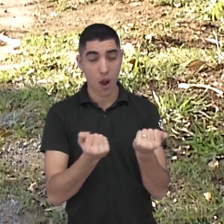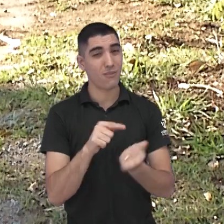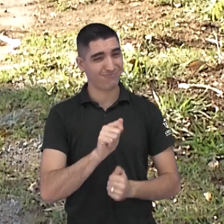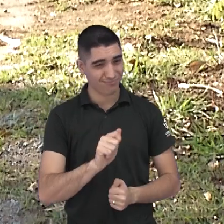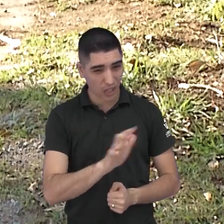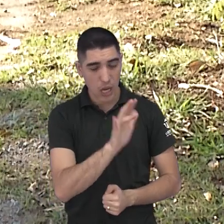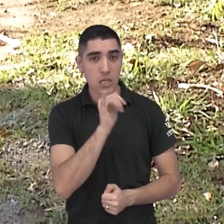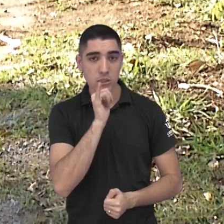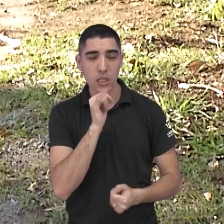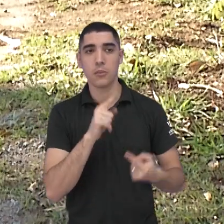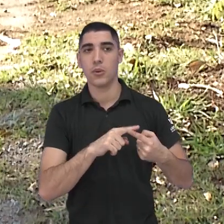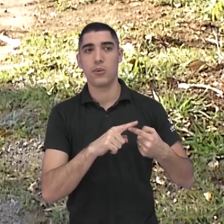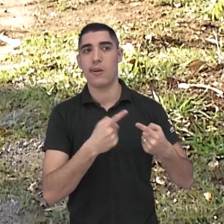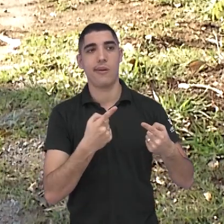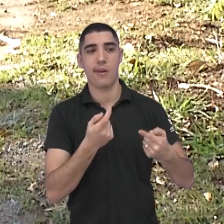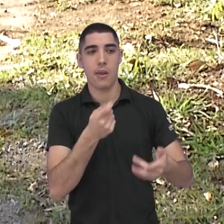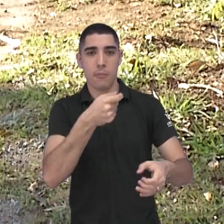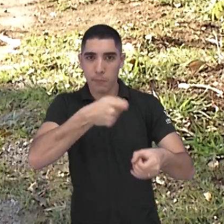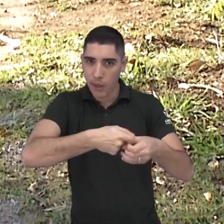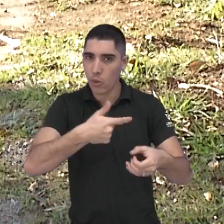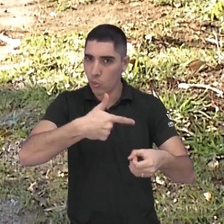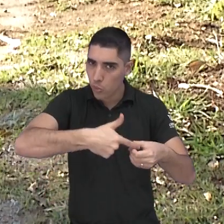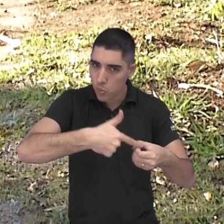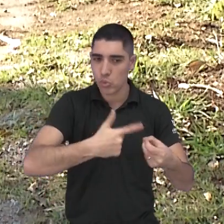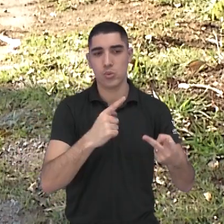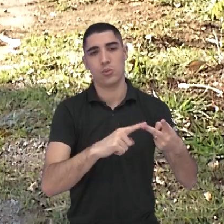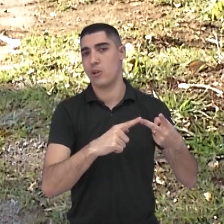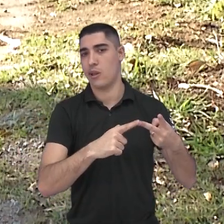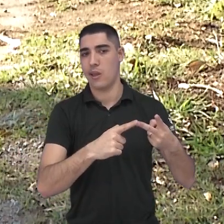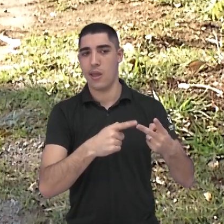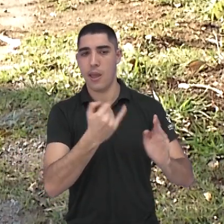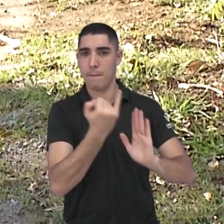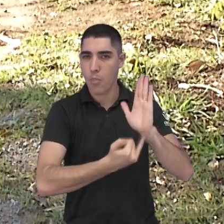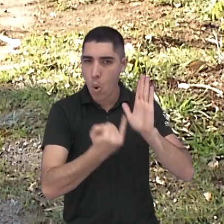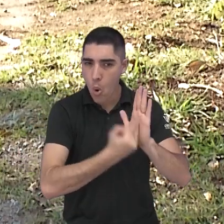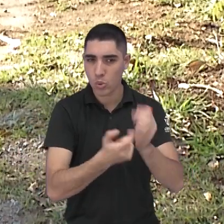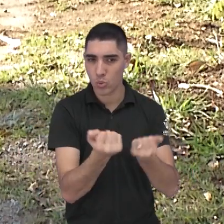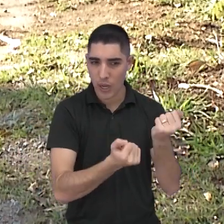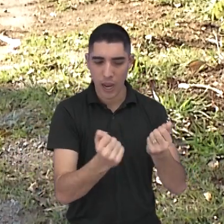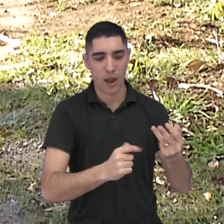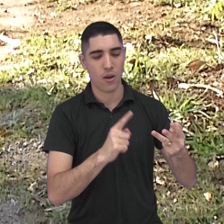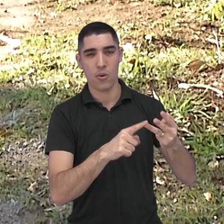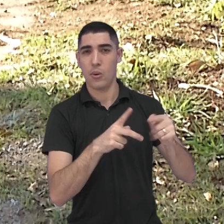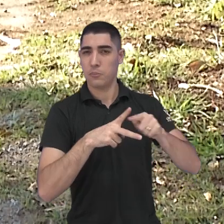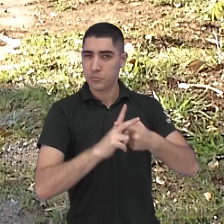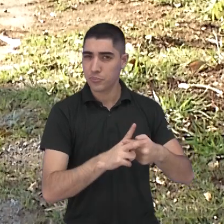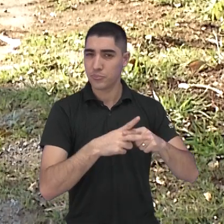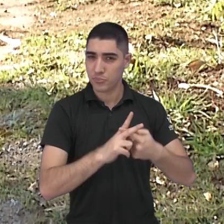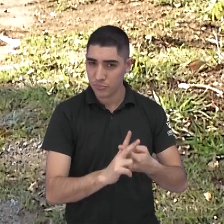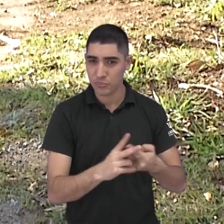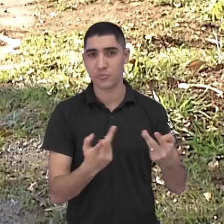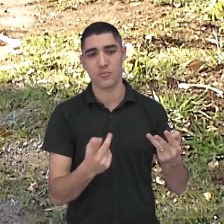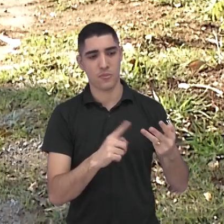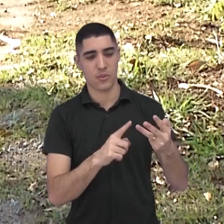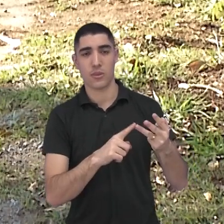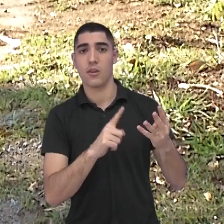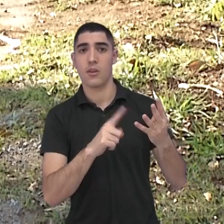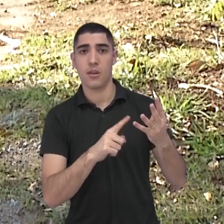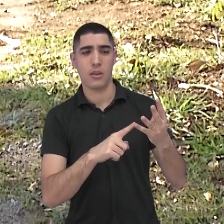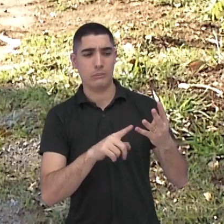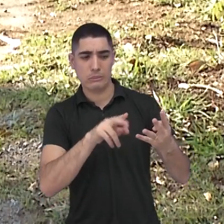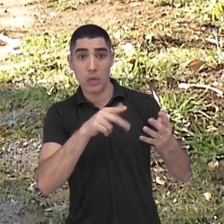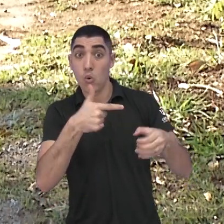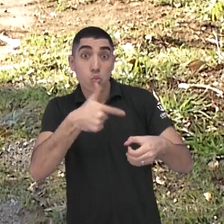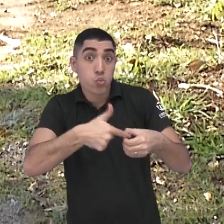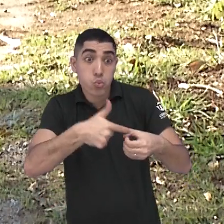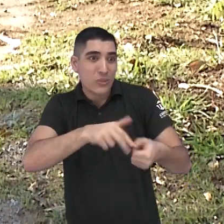a compra do veículo automotor, os impostos que advêm do veículo automotor, a manutenção desse veículo automotor, o próprio